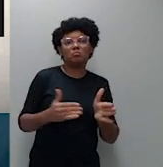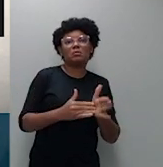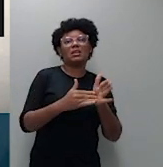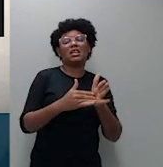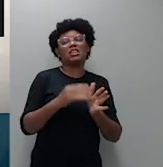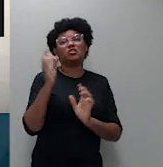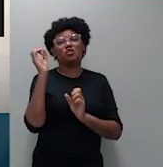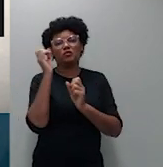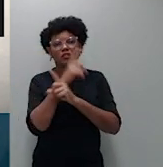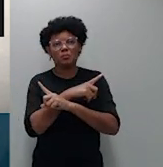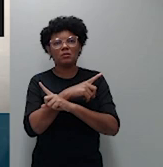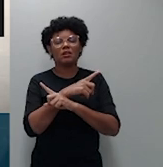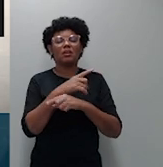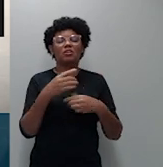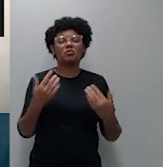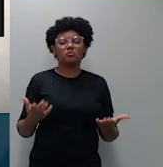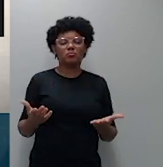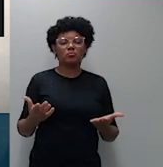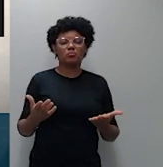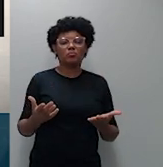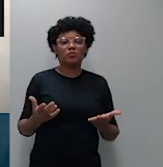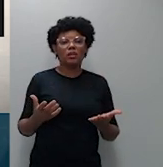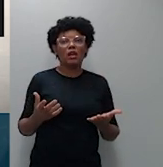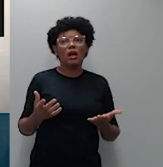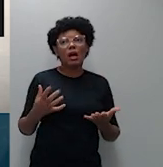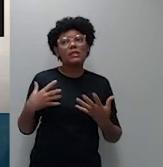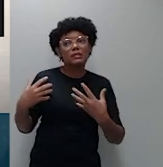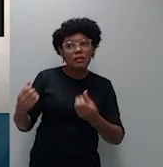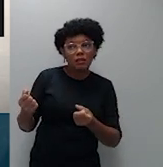intransponível ao atendimento dessa